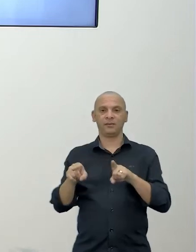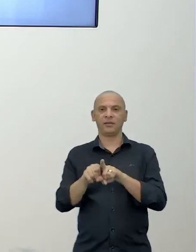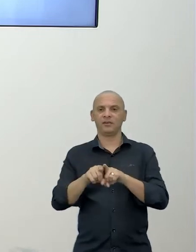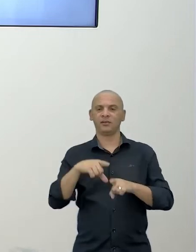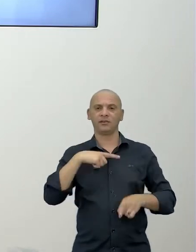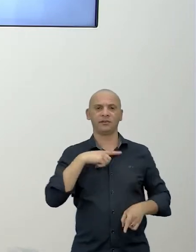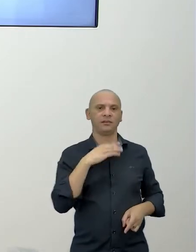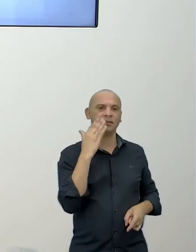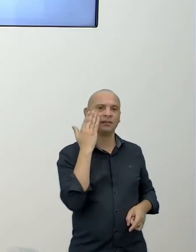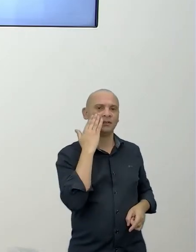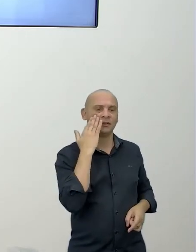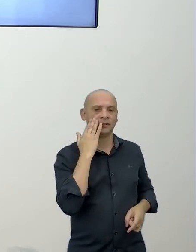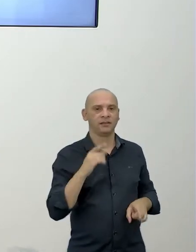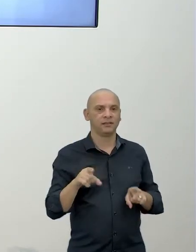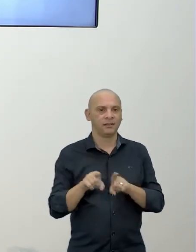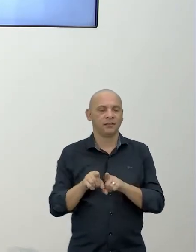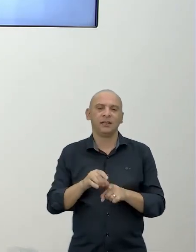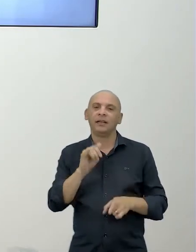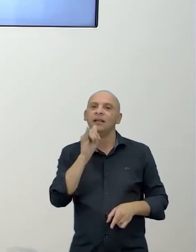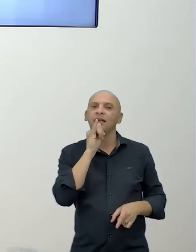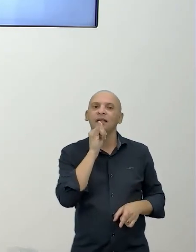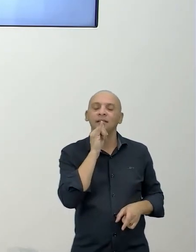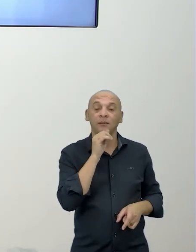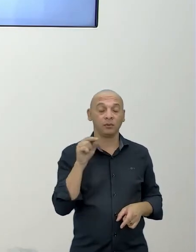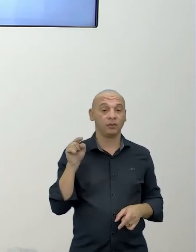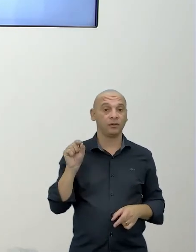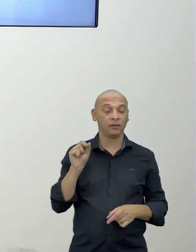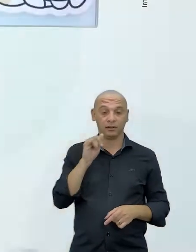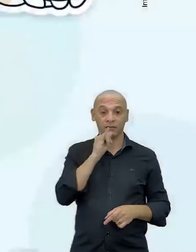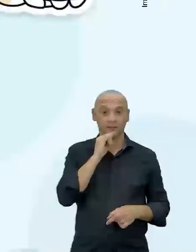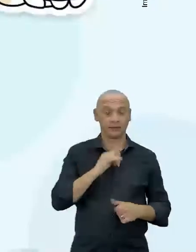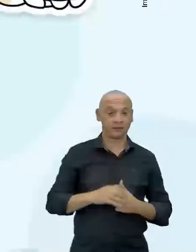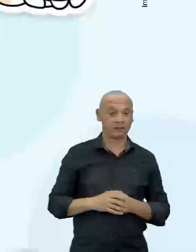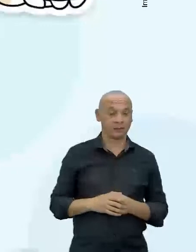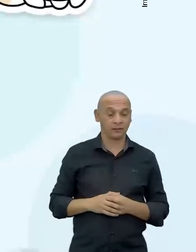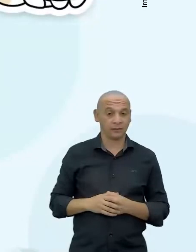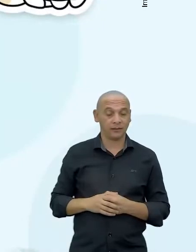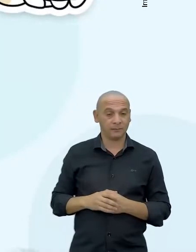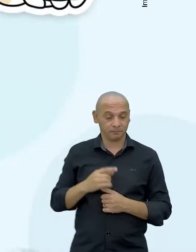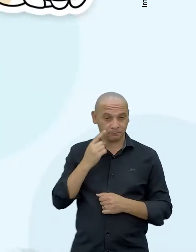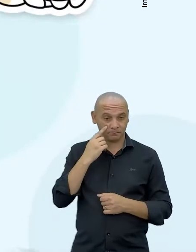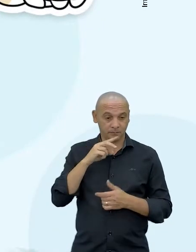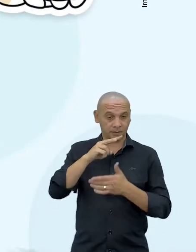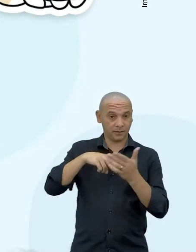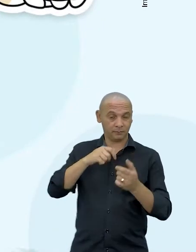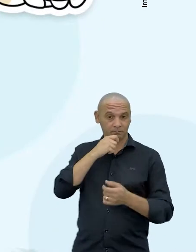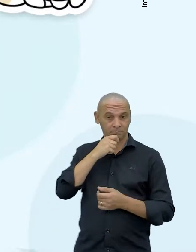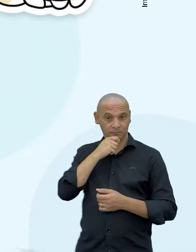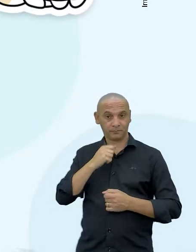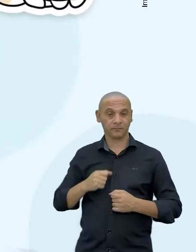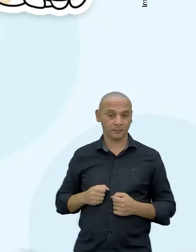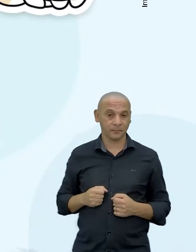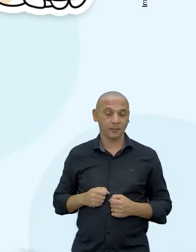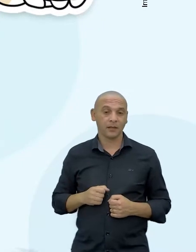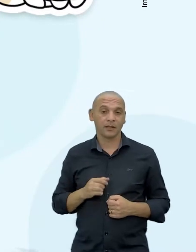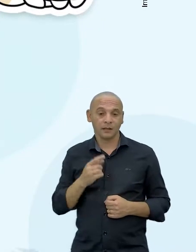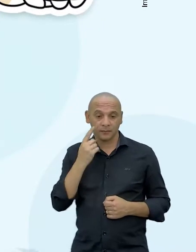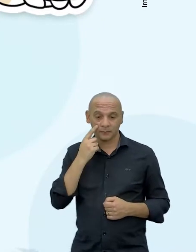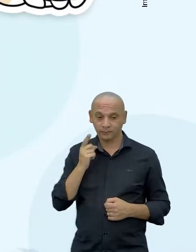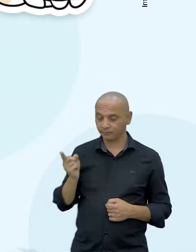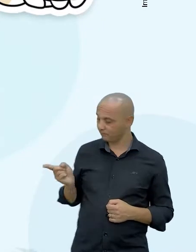muito importante. Aqui no CMSP, para todas as aulas acontecerem, eu tenho que mandar a bibliografia da onde eu tirei. Um exemplo é que